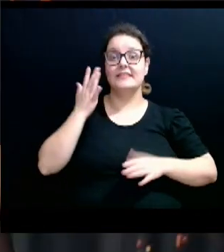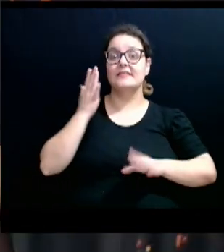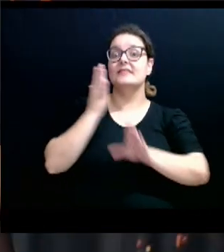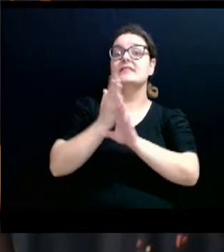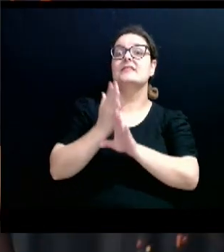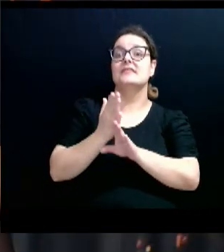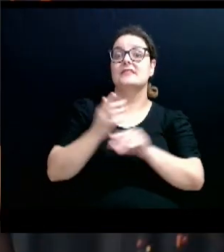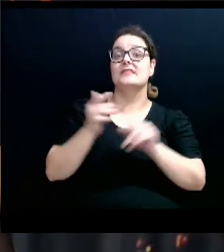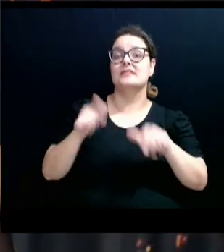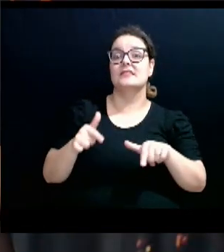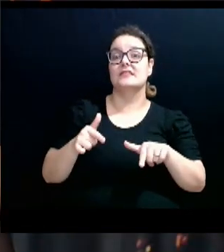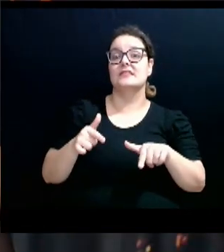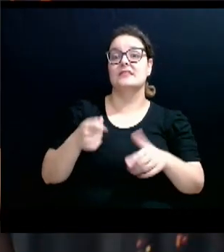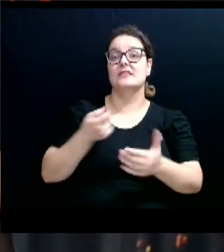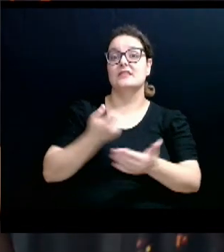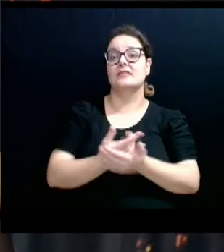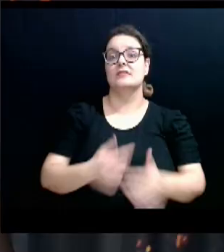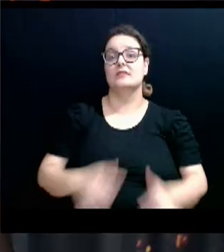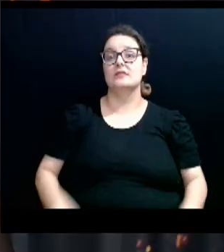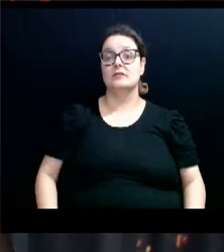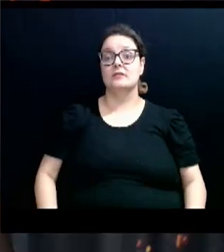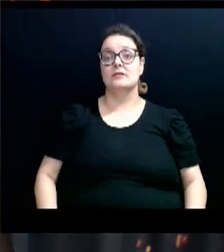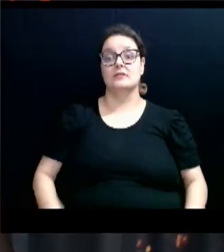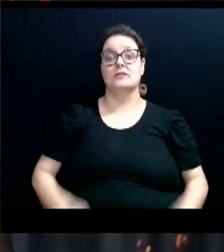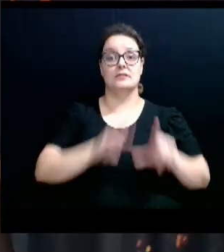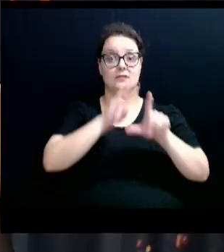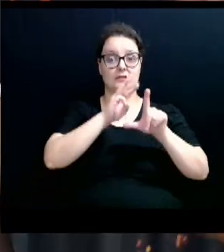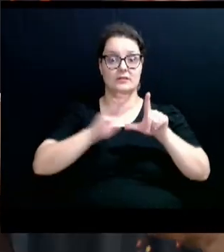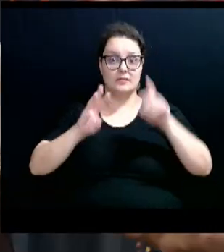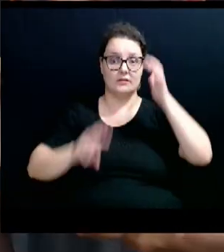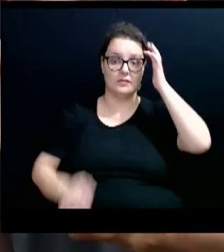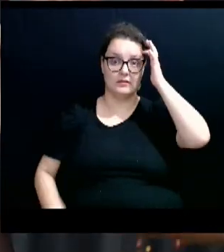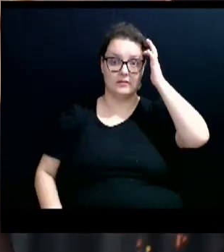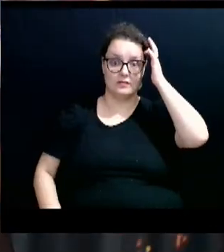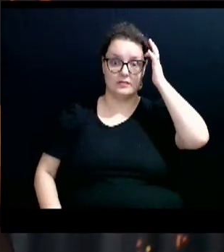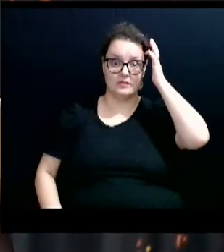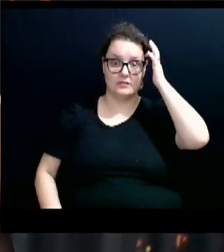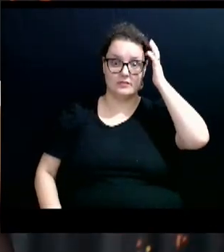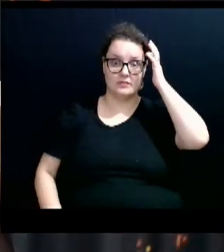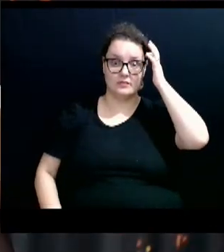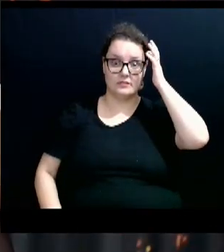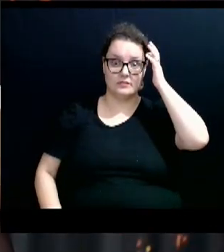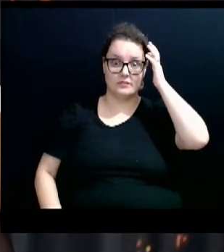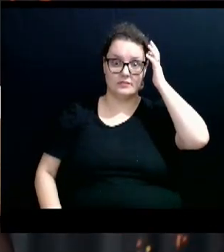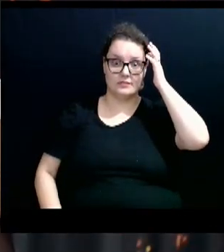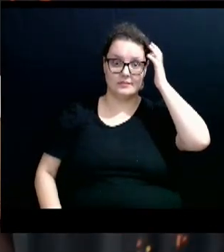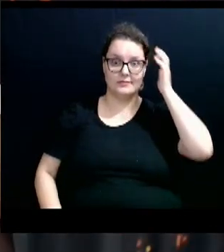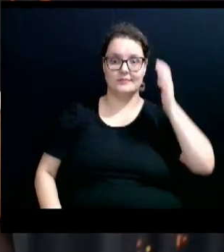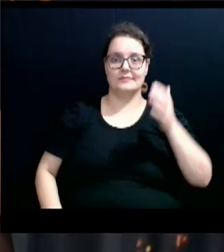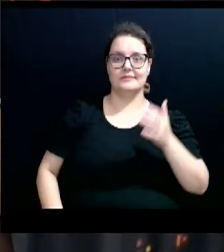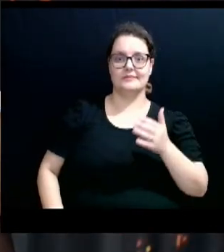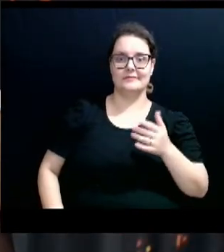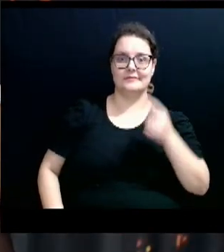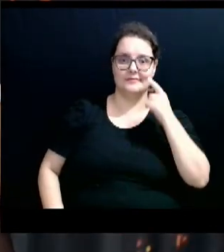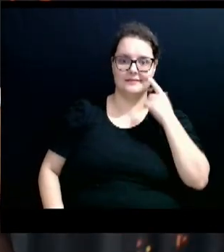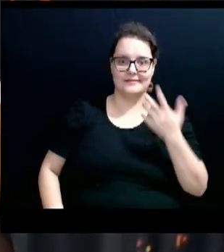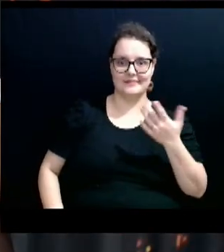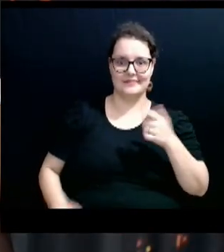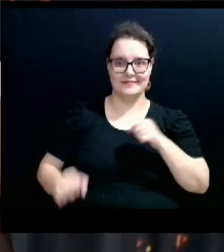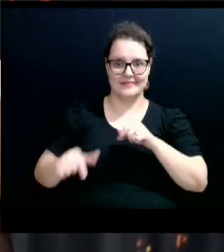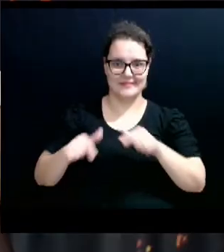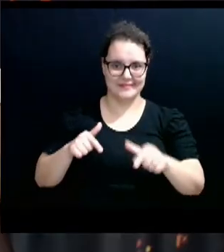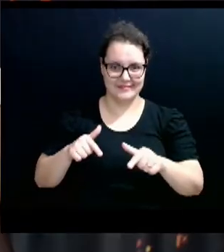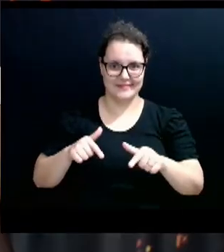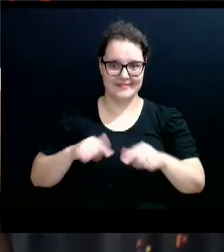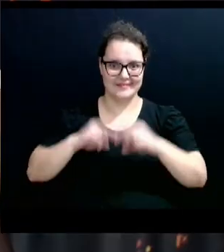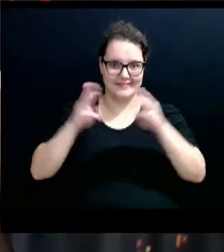quiser adquirir? No site, Mostra ele lá. Olha, gente, eu sou formada em publicidade e propaganda, né? Ah,